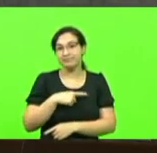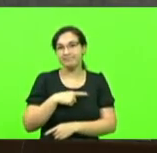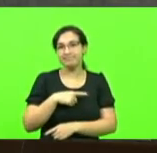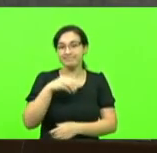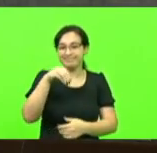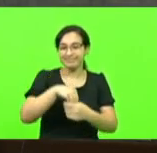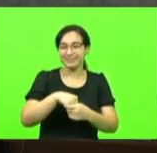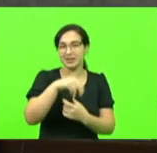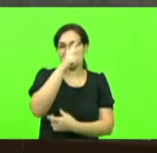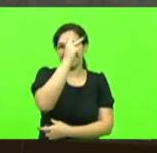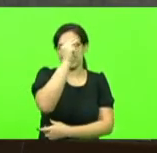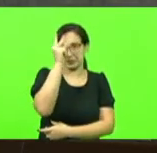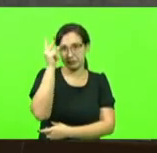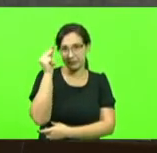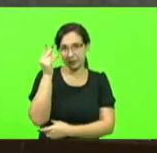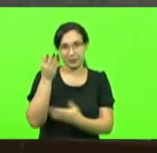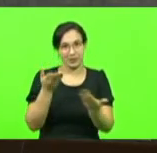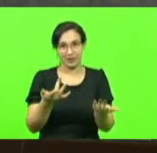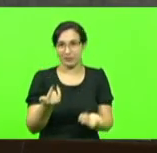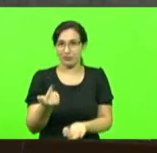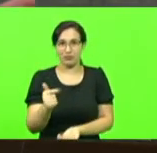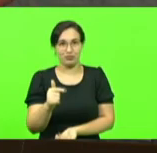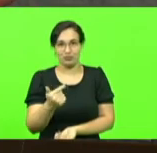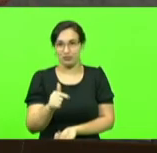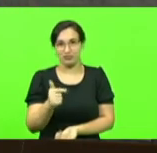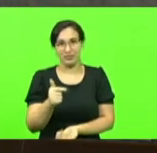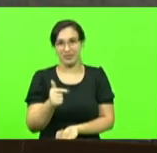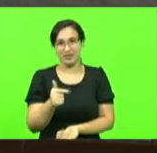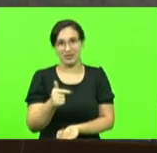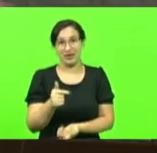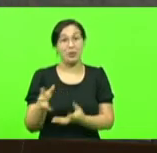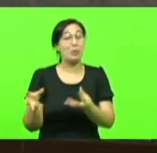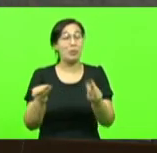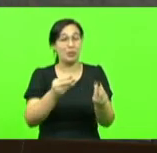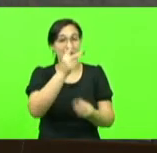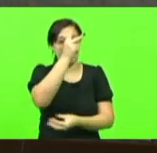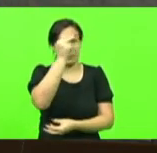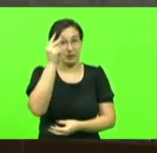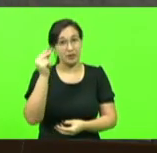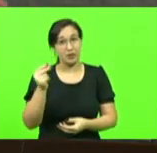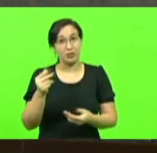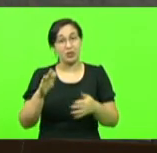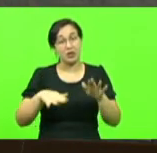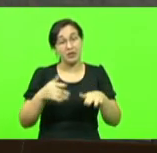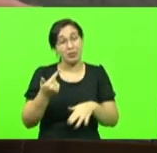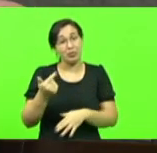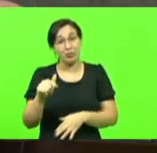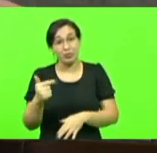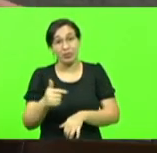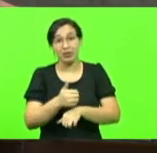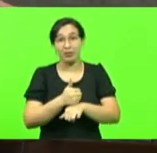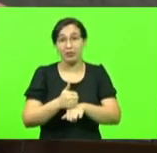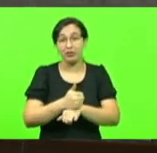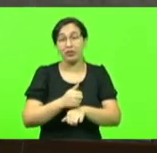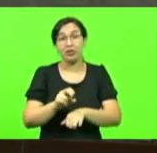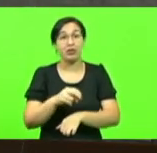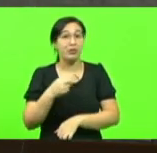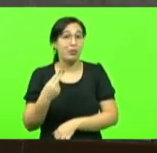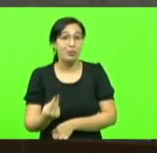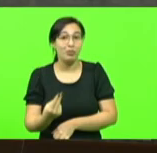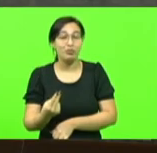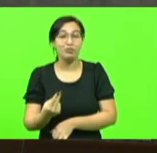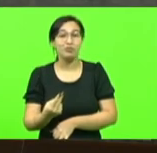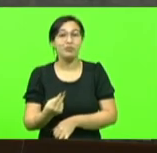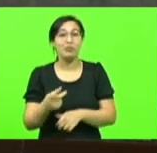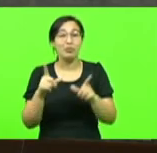prefeituras, que não tem também esse, né? Muitas prefeituras ou não têm o profissional ou são